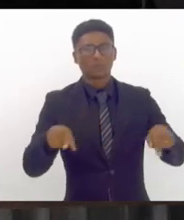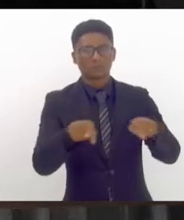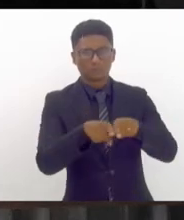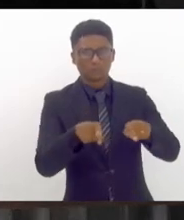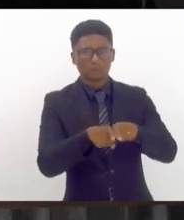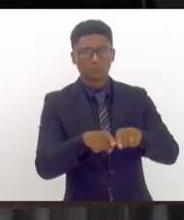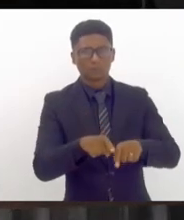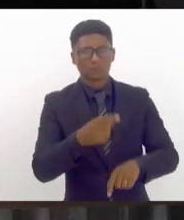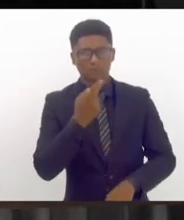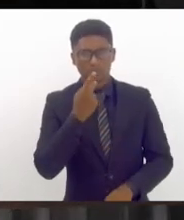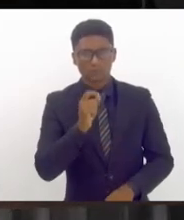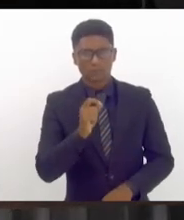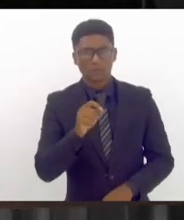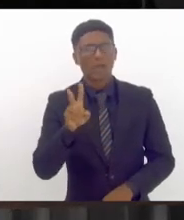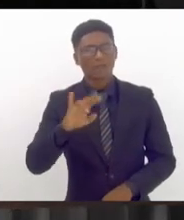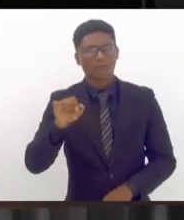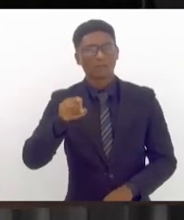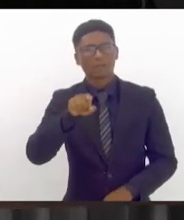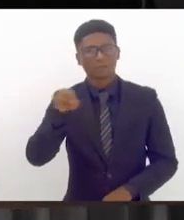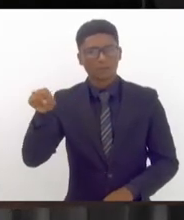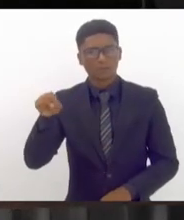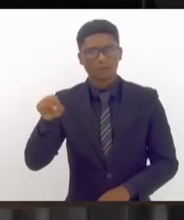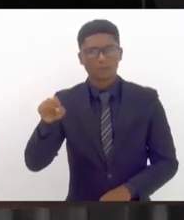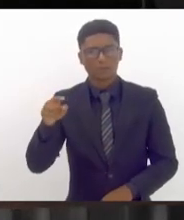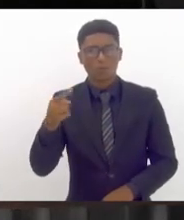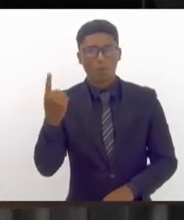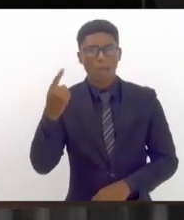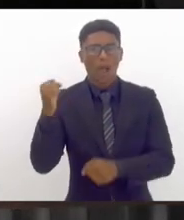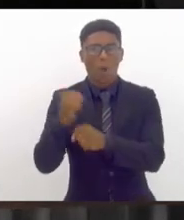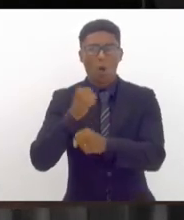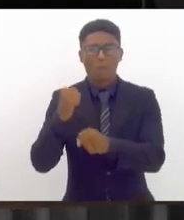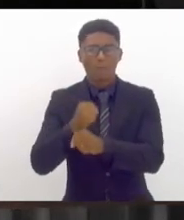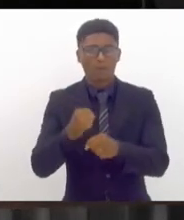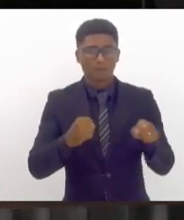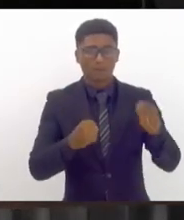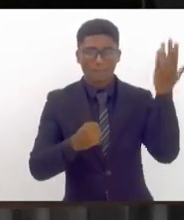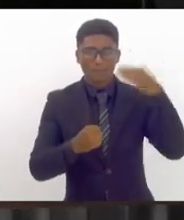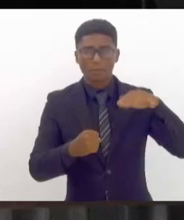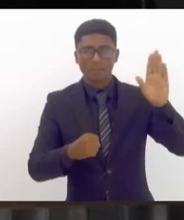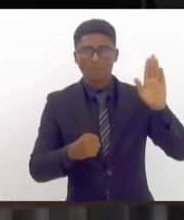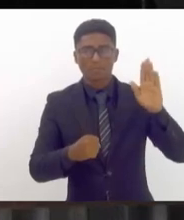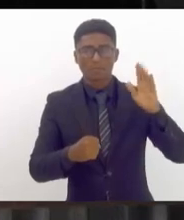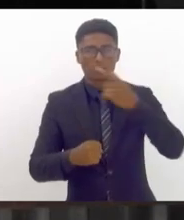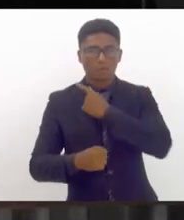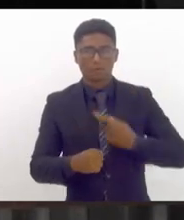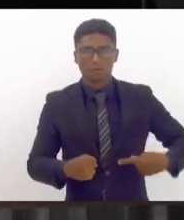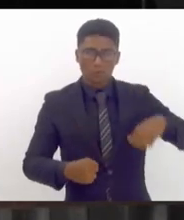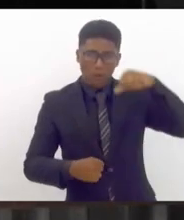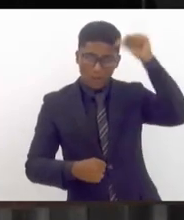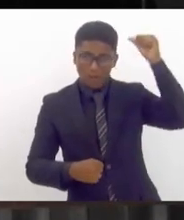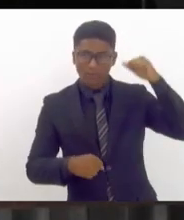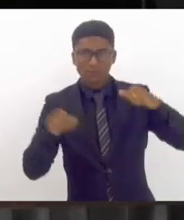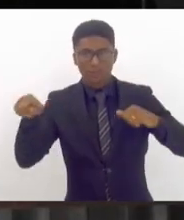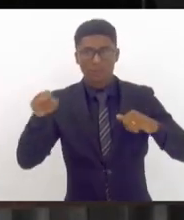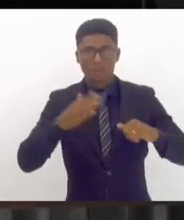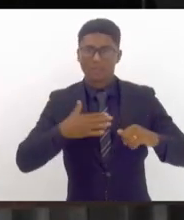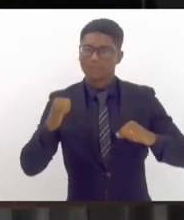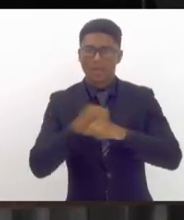que vai tomar para si mais uma obra que foi prometida pelo senhor Cláudio Castro e não foi cumprida na minha